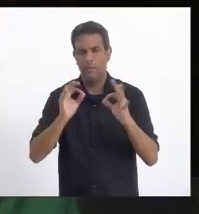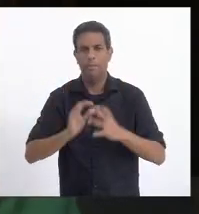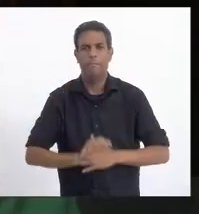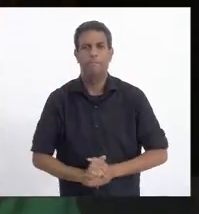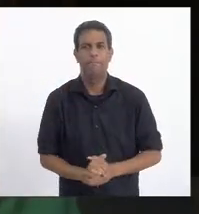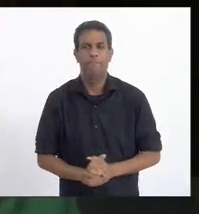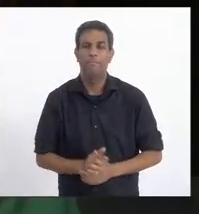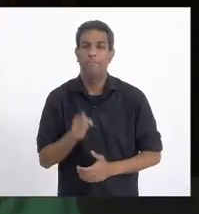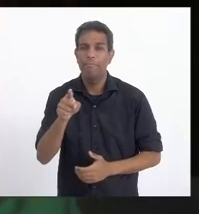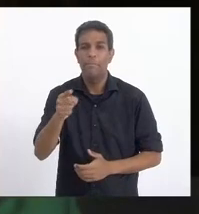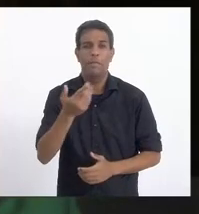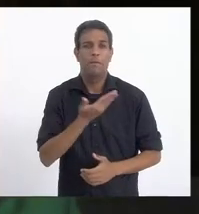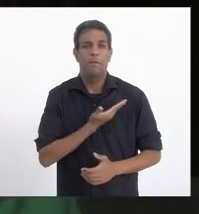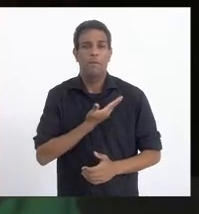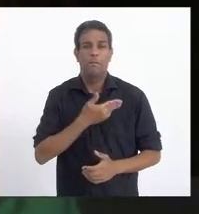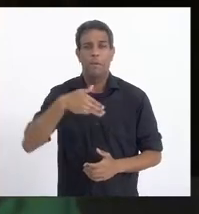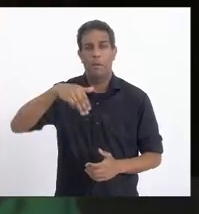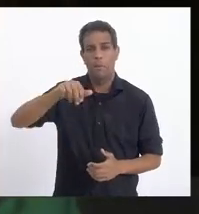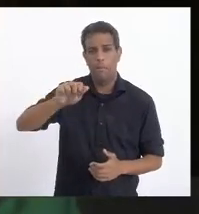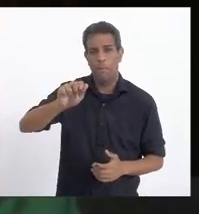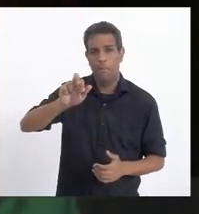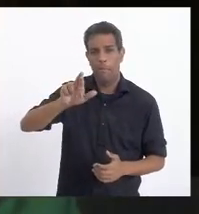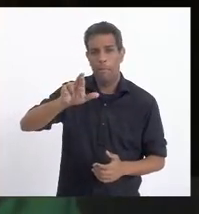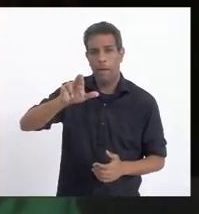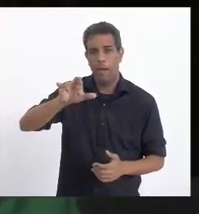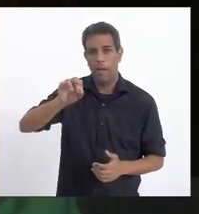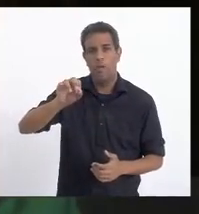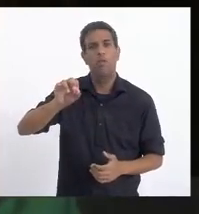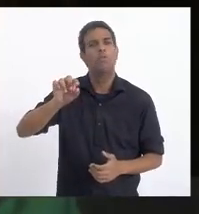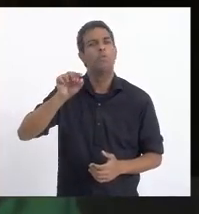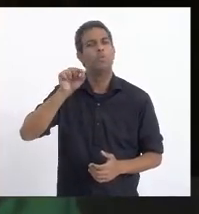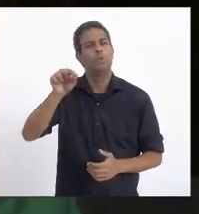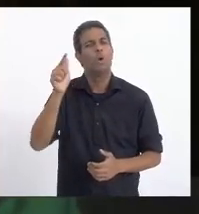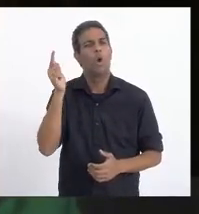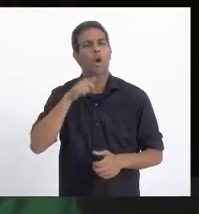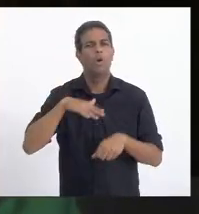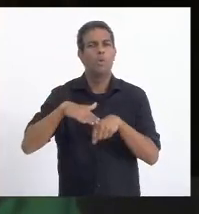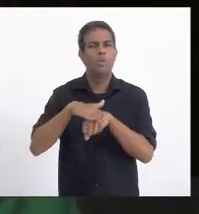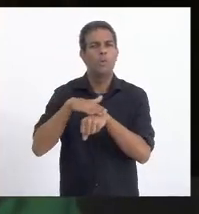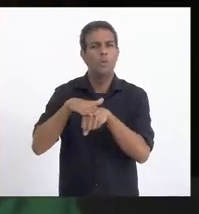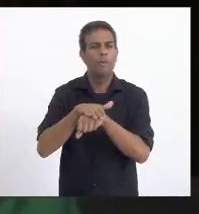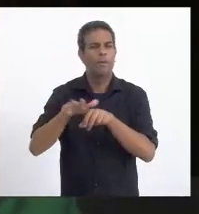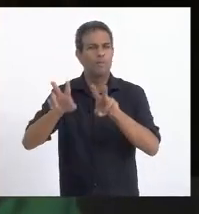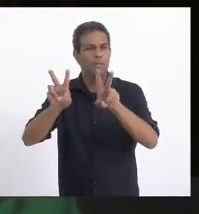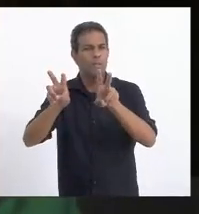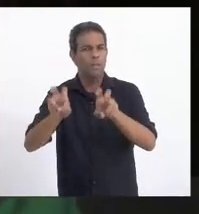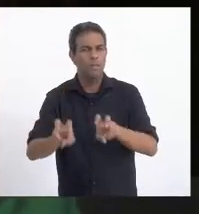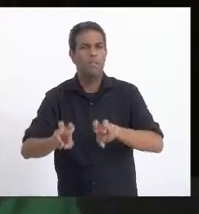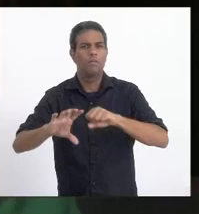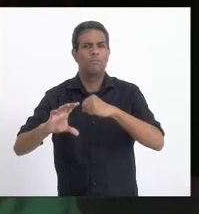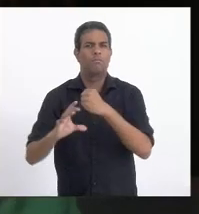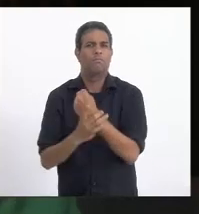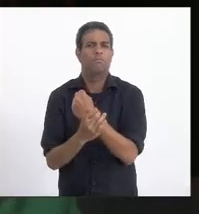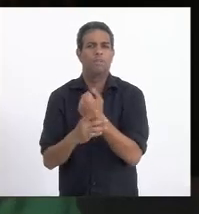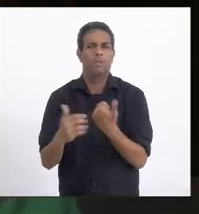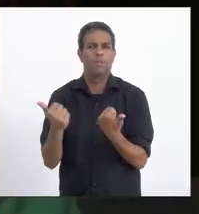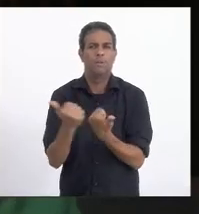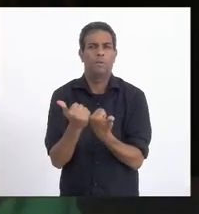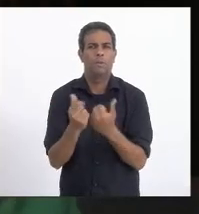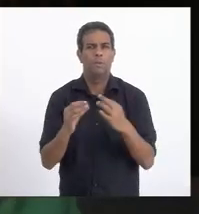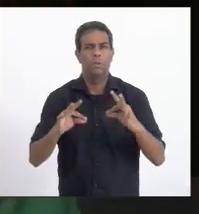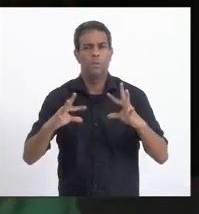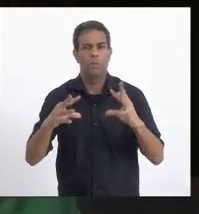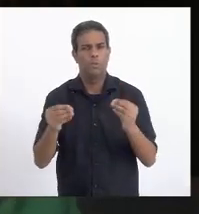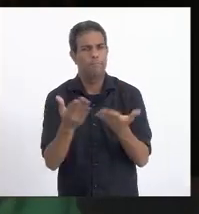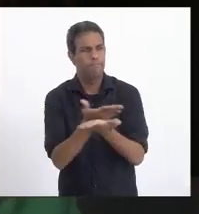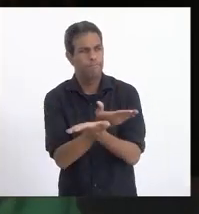o Márcio Alberto meu com meu amigo meu parceiro sempre tamo conversando sobre segurança pública e sempre dialogando a